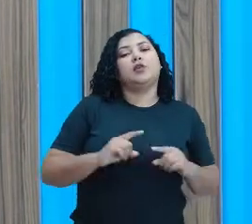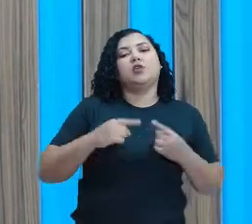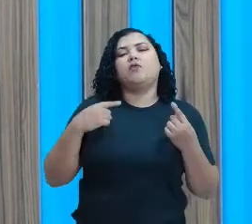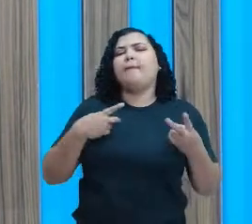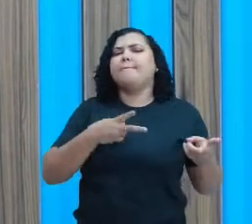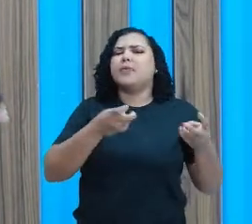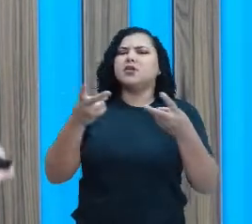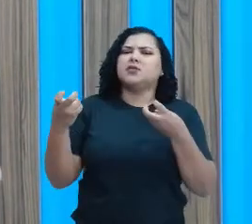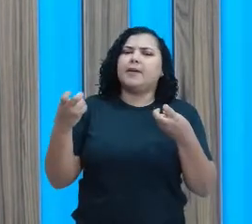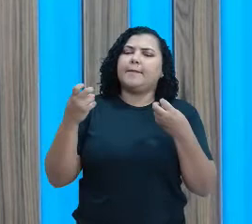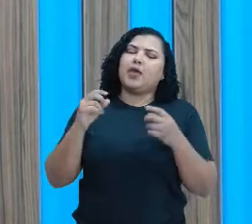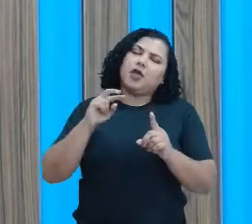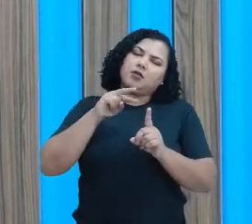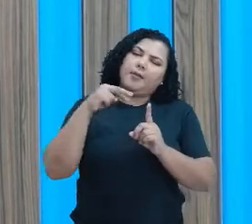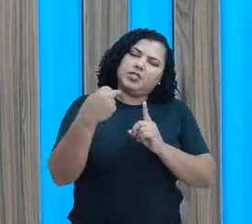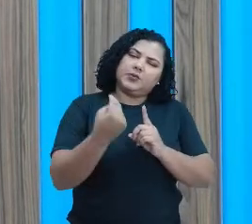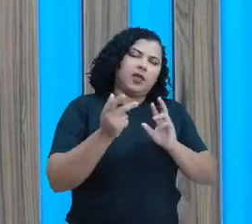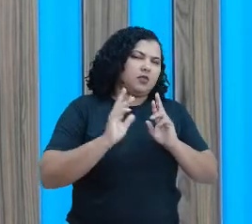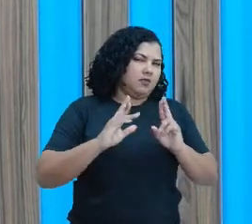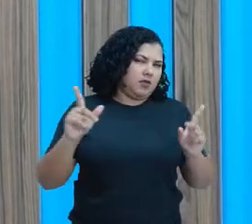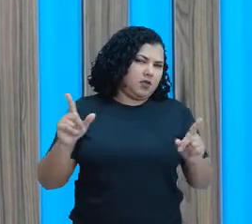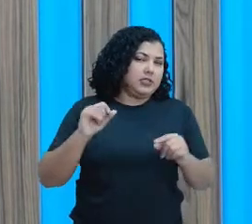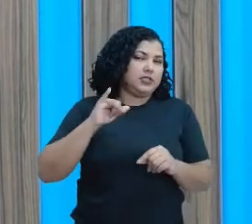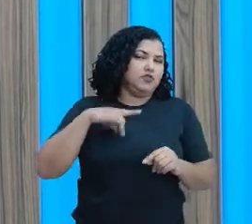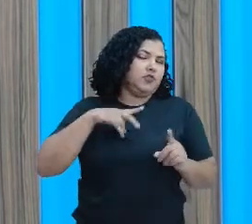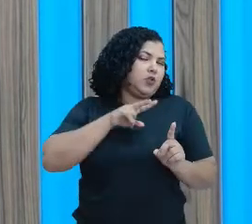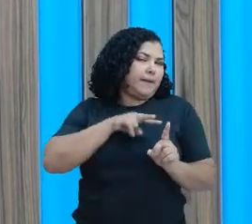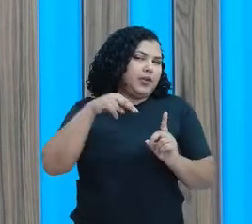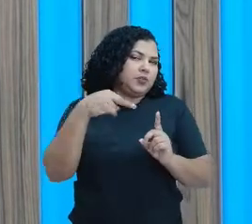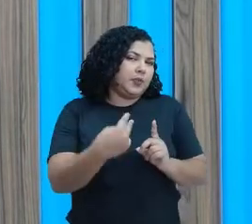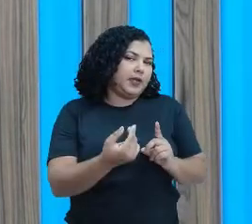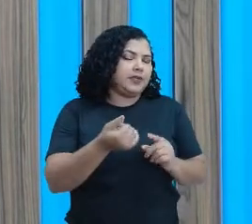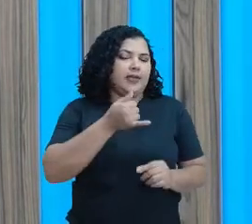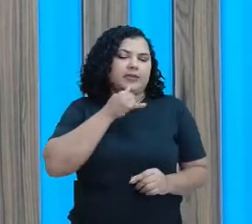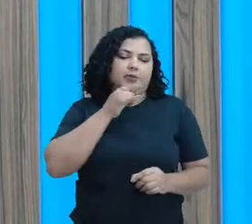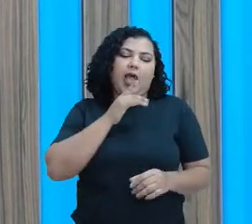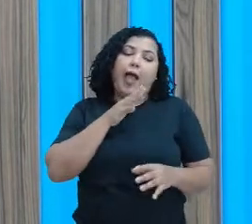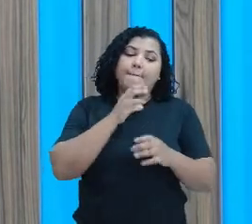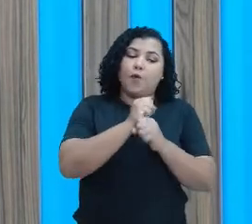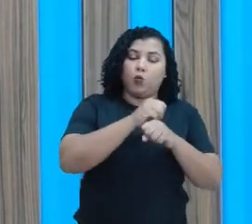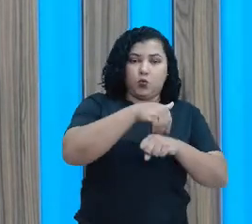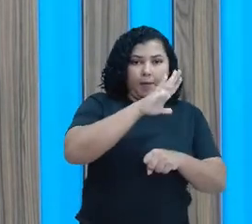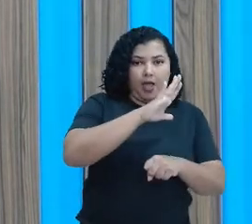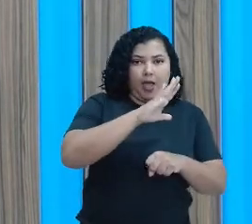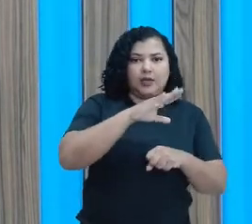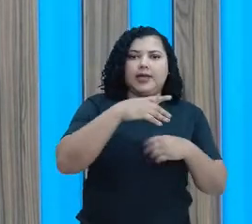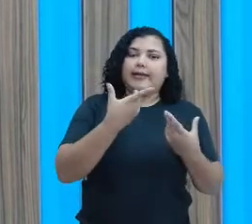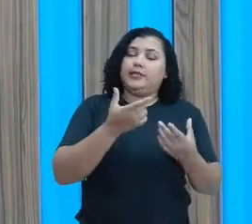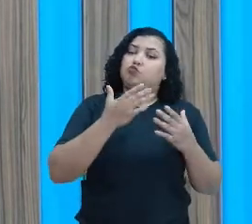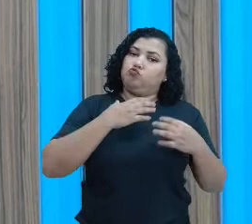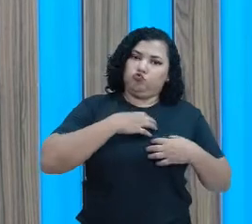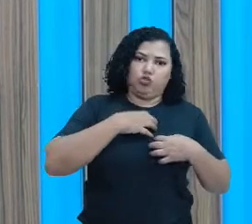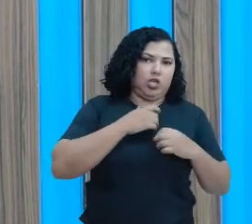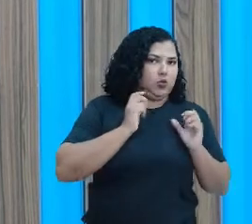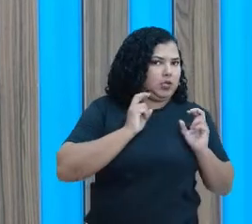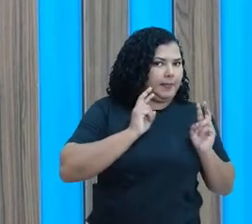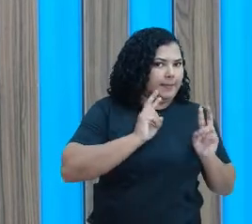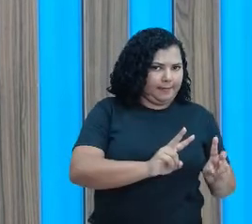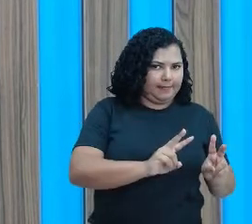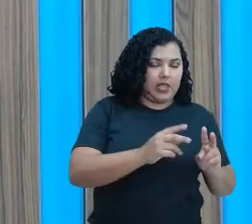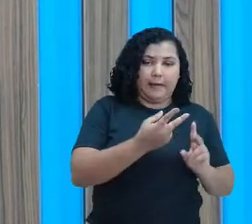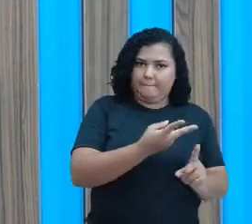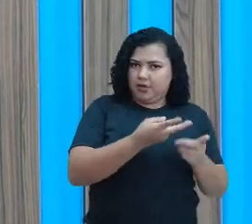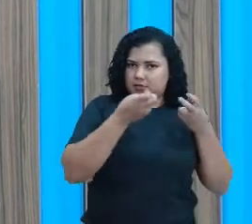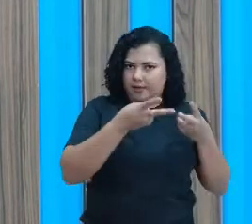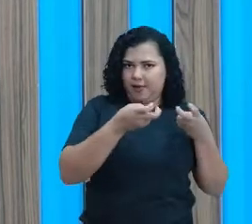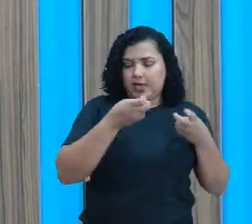olhar de maneiras diferentes, né? Se a gente fosse olhar o que fez mais pontos, a gente estaria olhando de uma forma. Se a gente está olhando, por